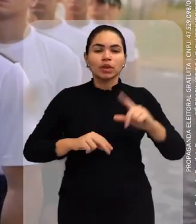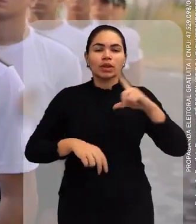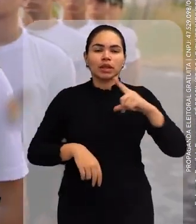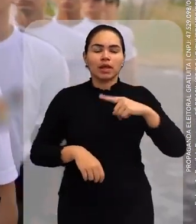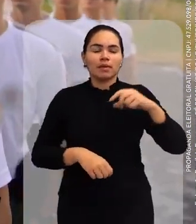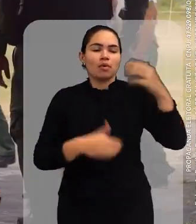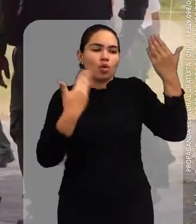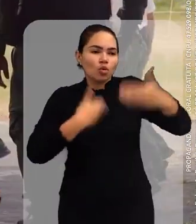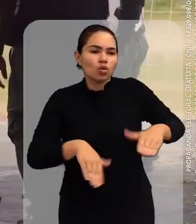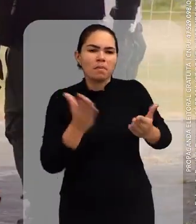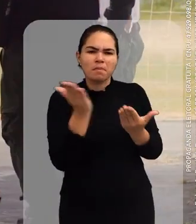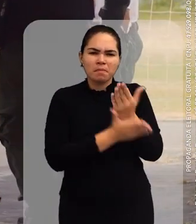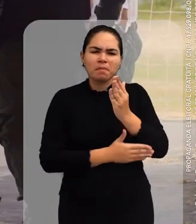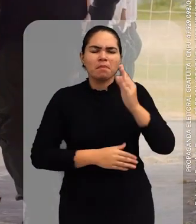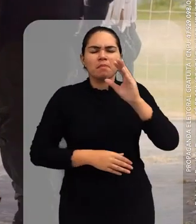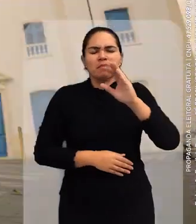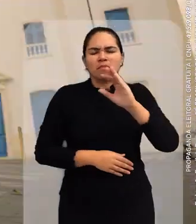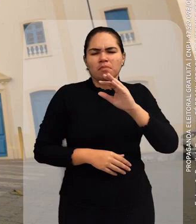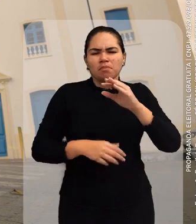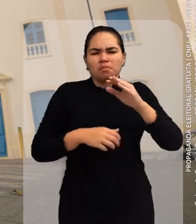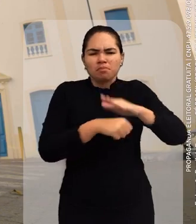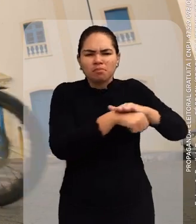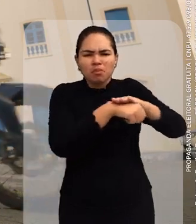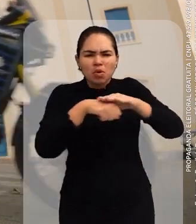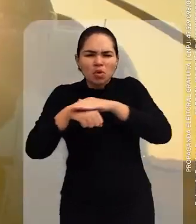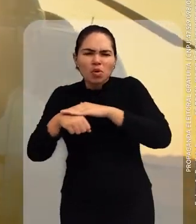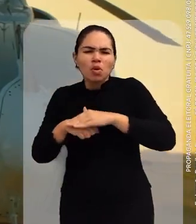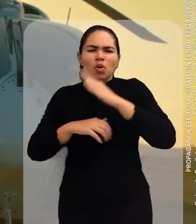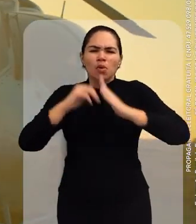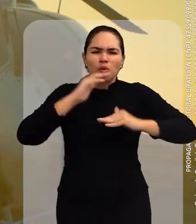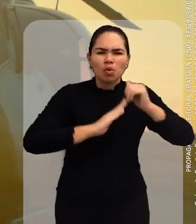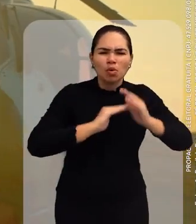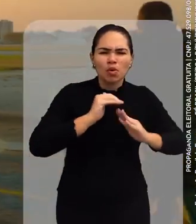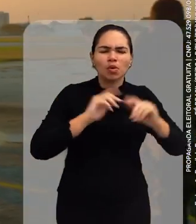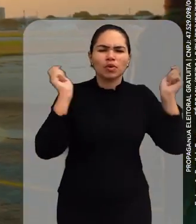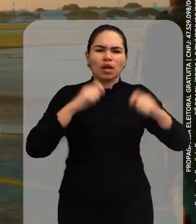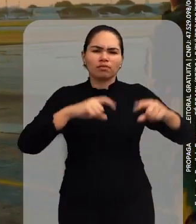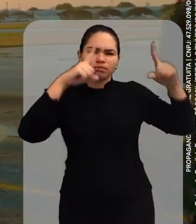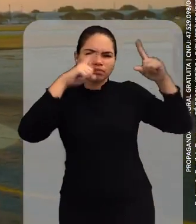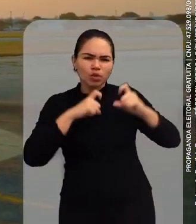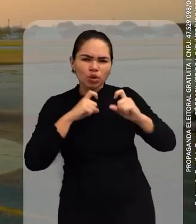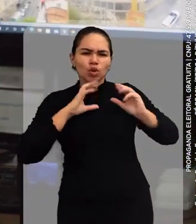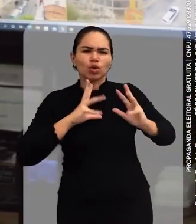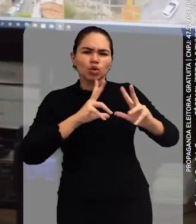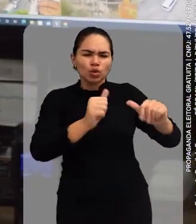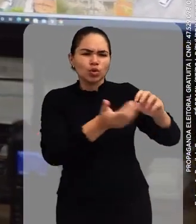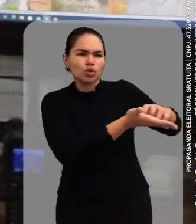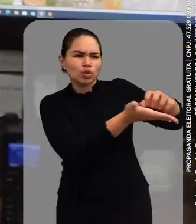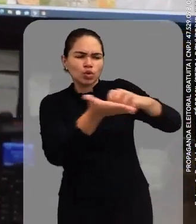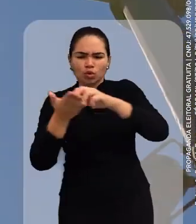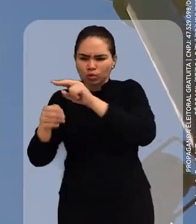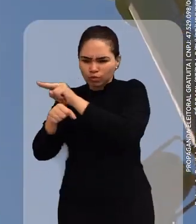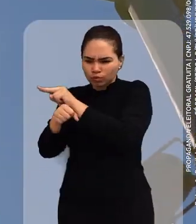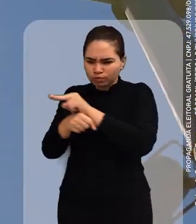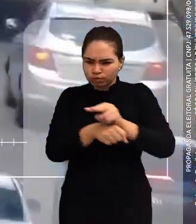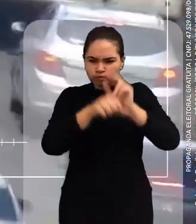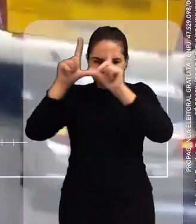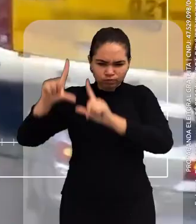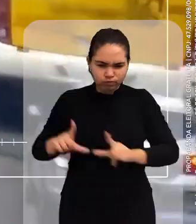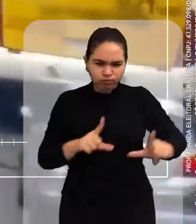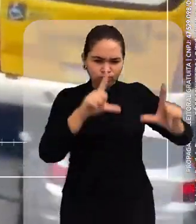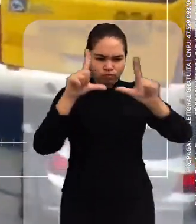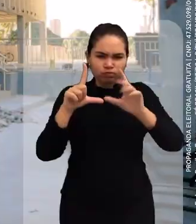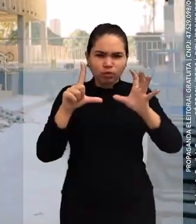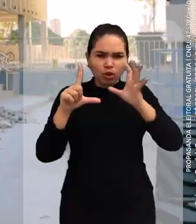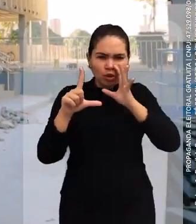Além da contratação de novos profissionais, ampliação do raio, aumento da cobertura do CIOPAE, do ESPIA e das câmaras de